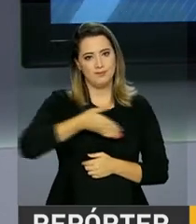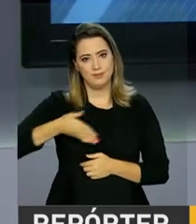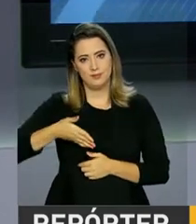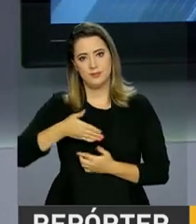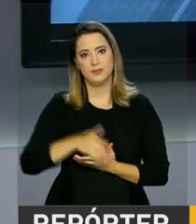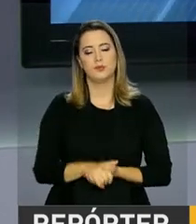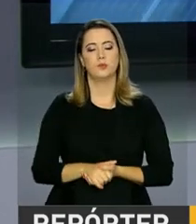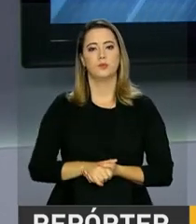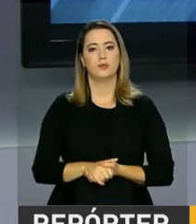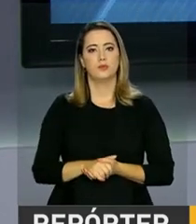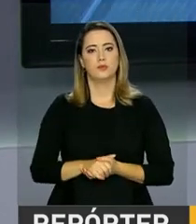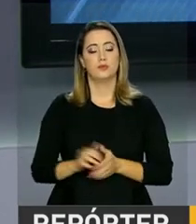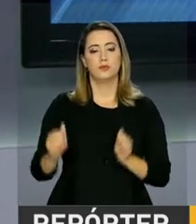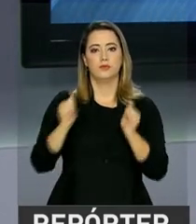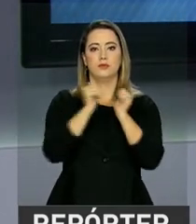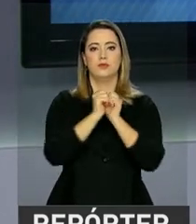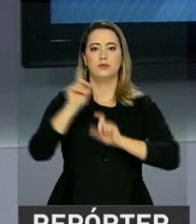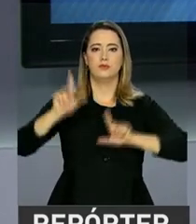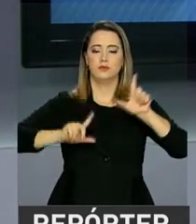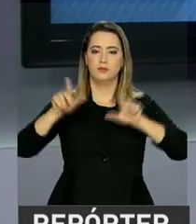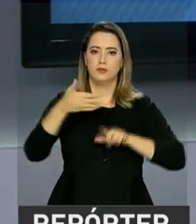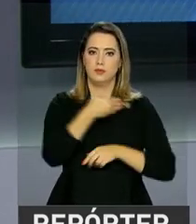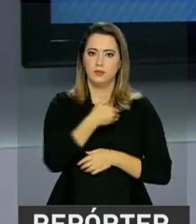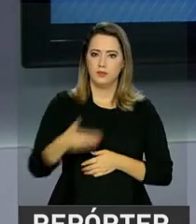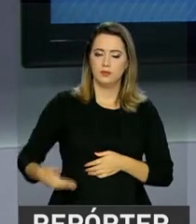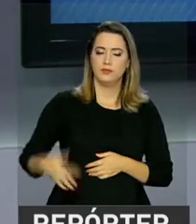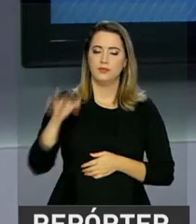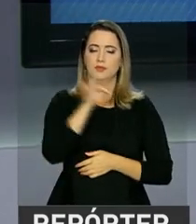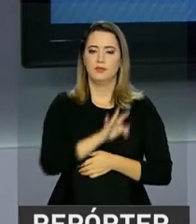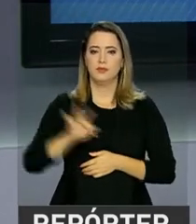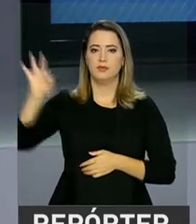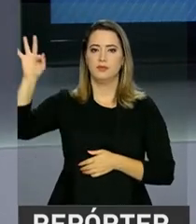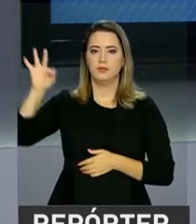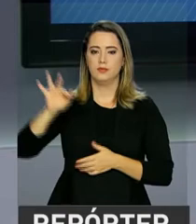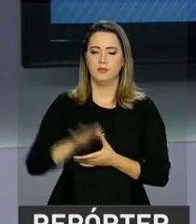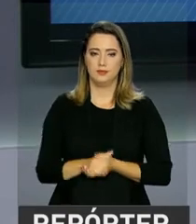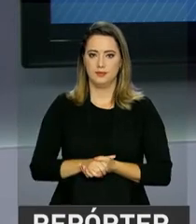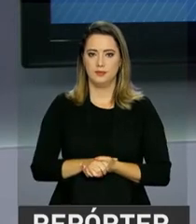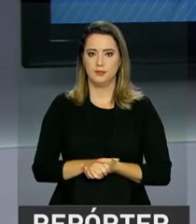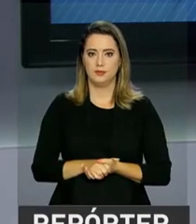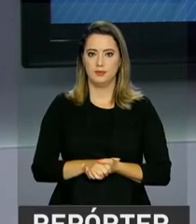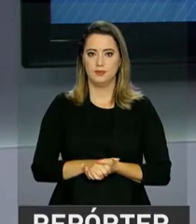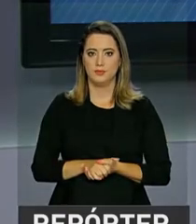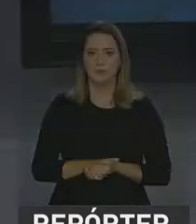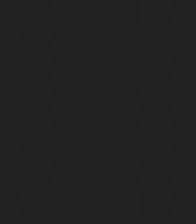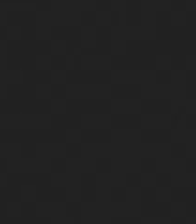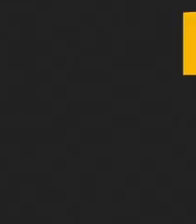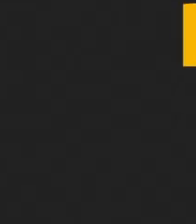NBR na internet. Continue aqui com a gente, NBR, a TV do Governo Federal.